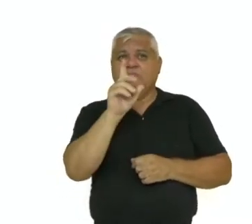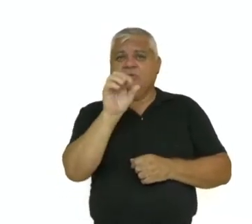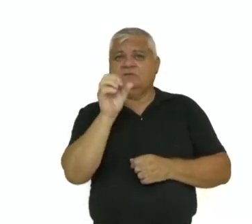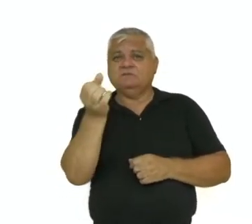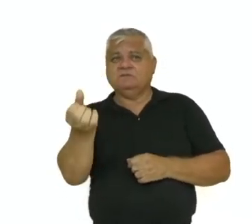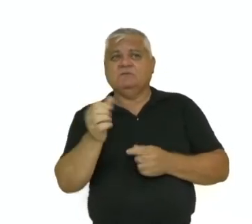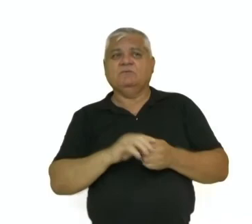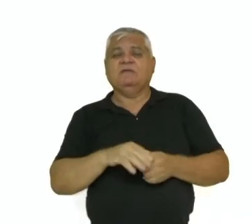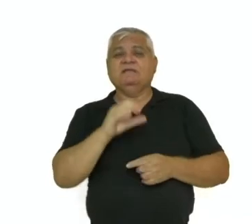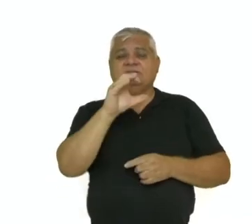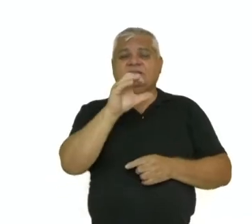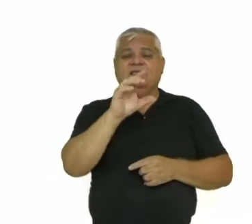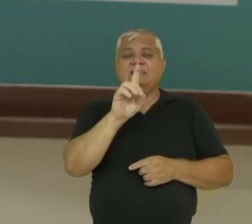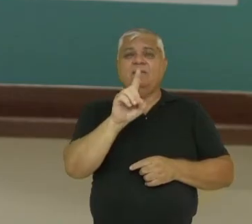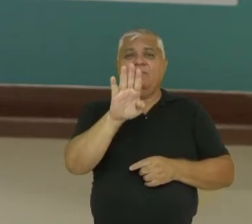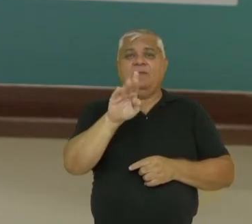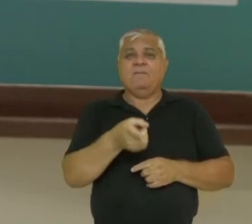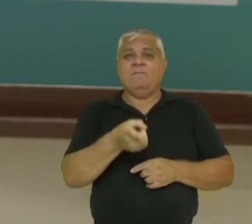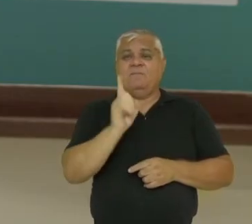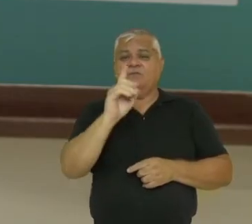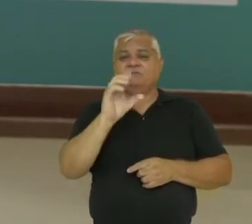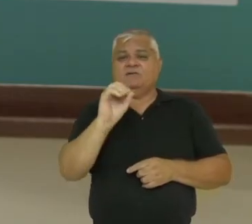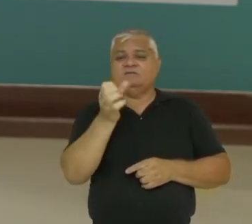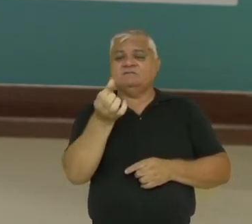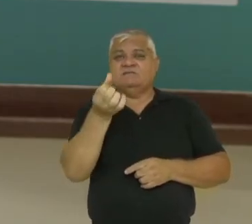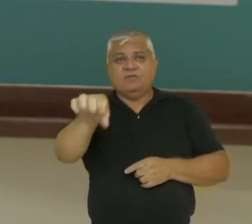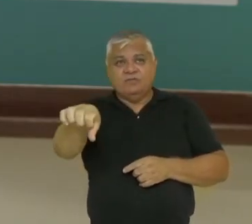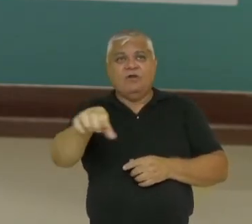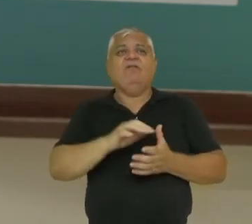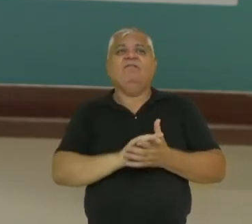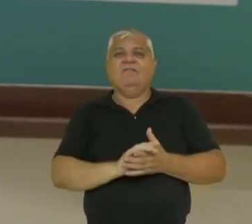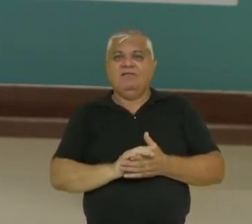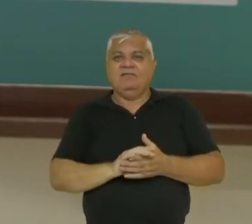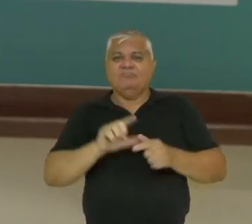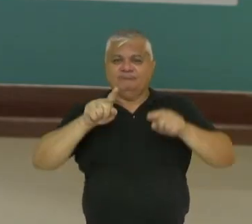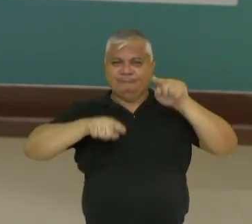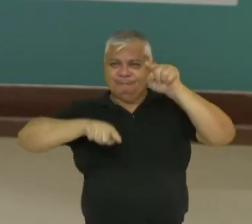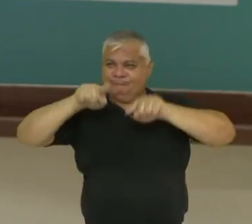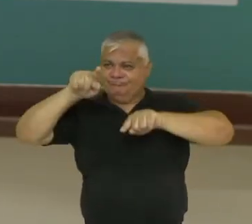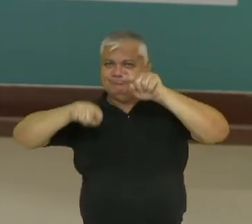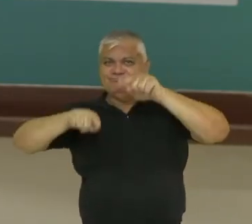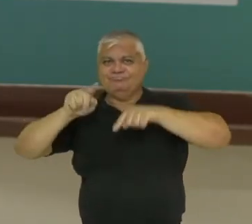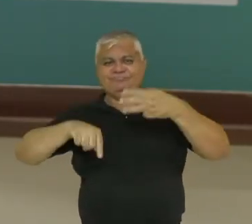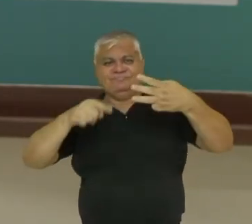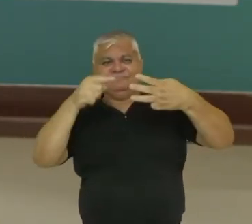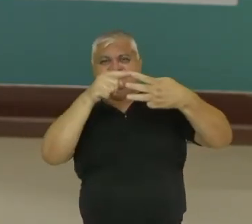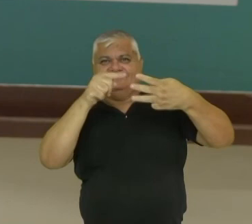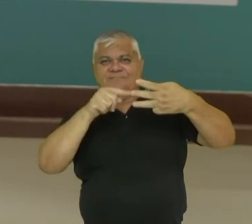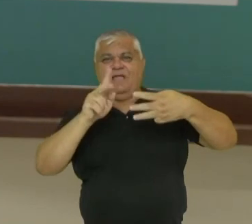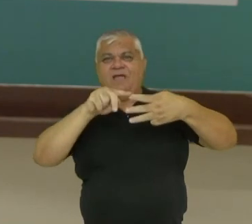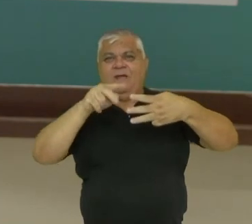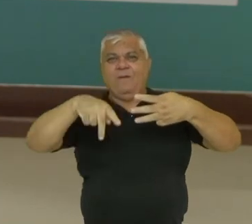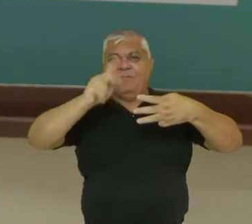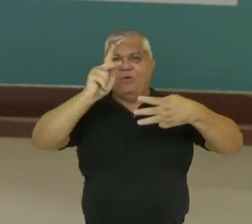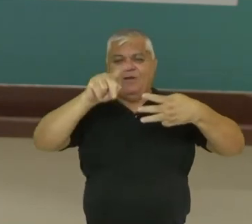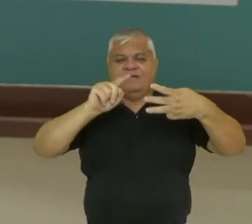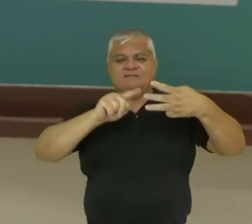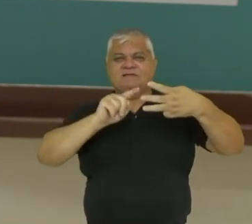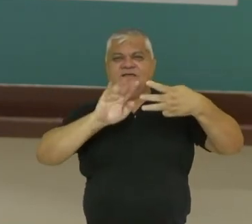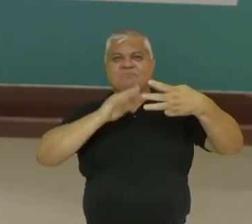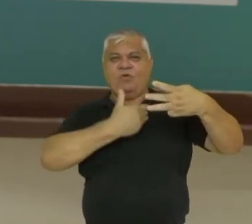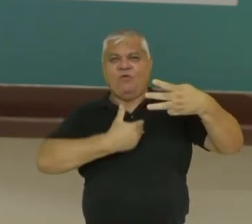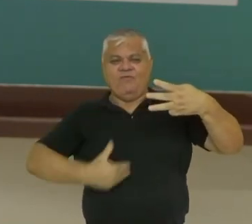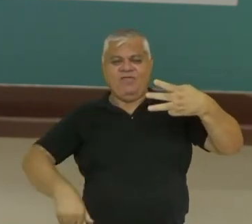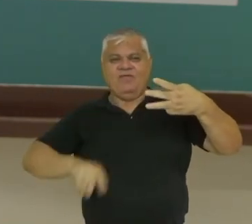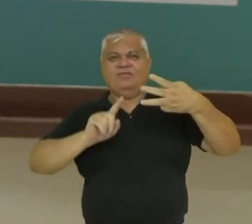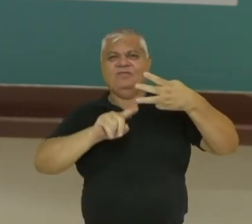empresta direto ao governo. Ou CDB, que é um título que os bancos ofertam, similar ao Tesouro Direto, que é os bancos que fazem. Ó.